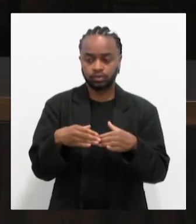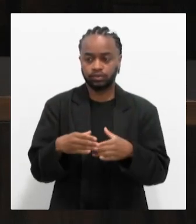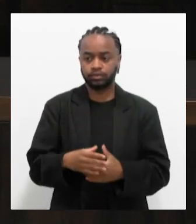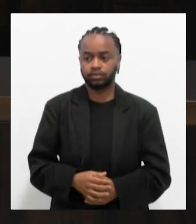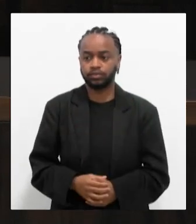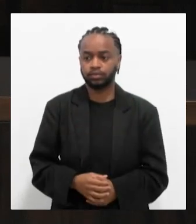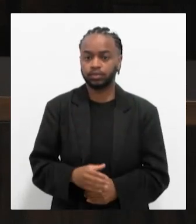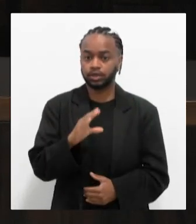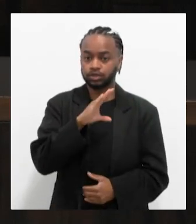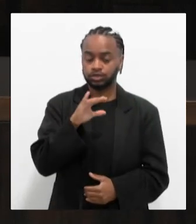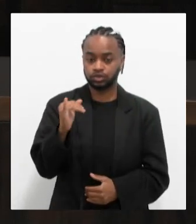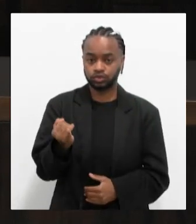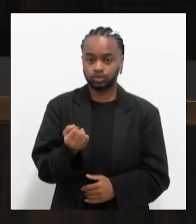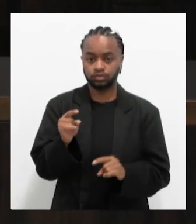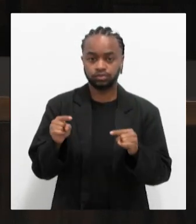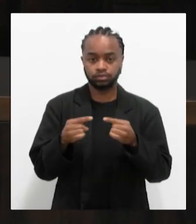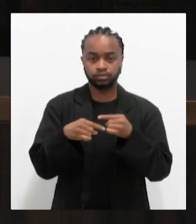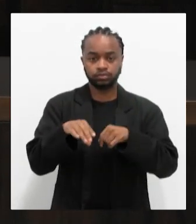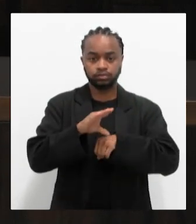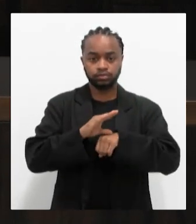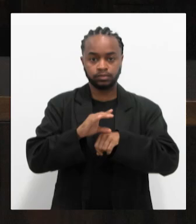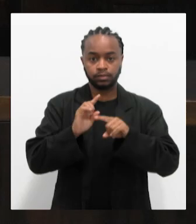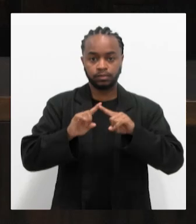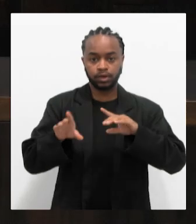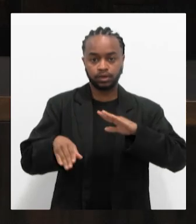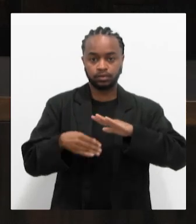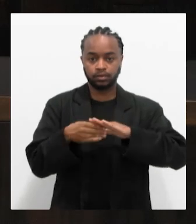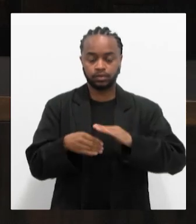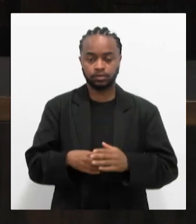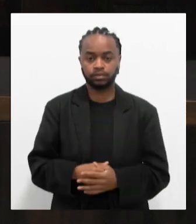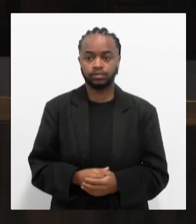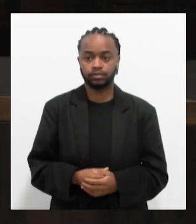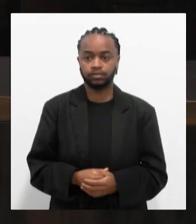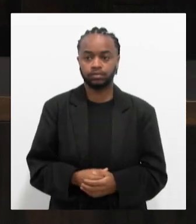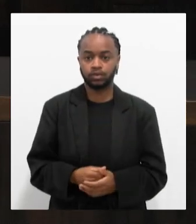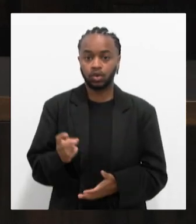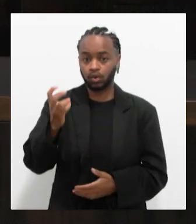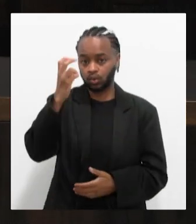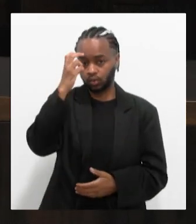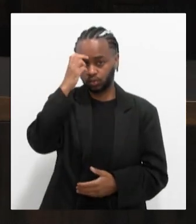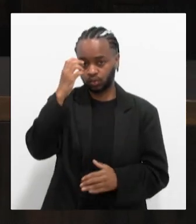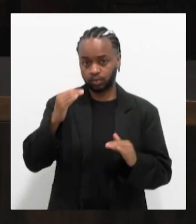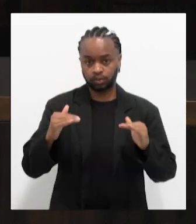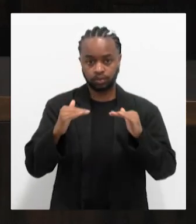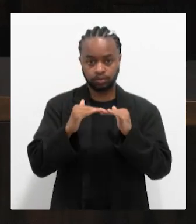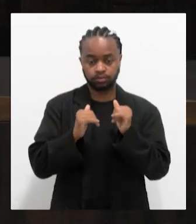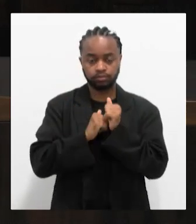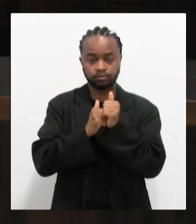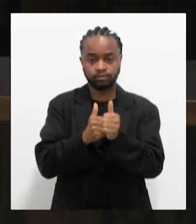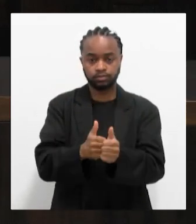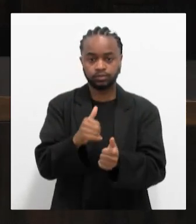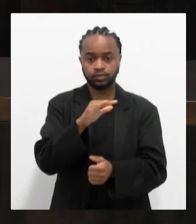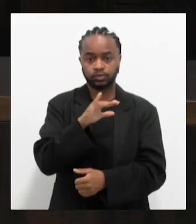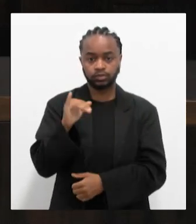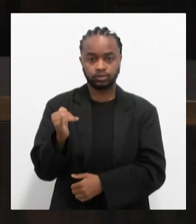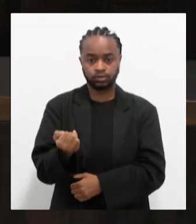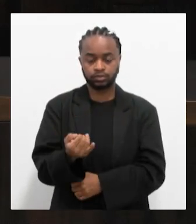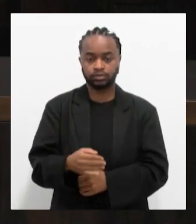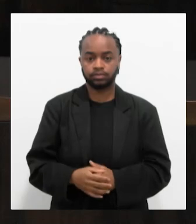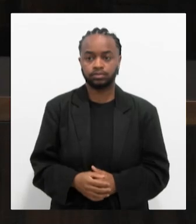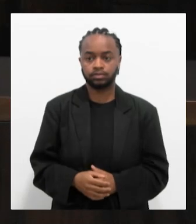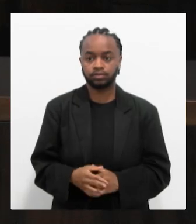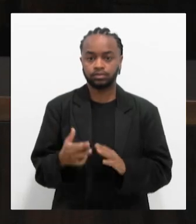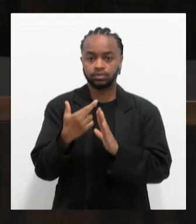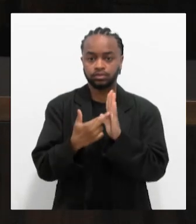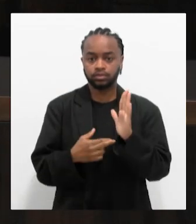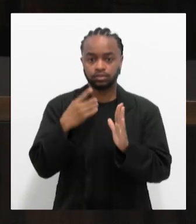de Constituição e Justiça pela constitucionalidade com emenda e de Cultura favorável com a emenda da Comissão de Constituição e Justiça.